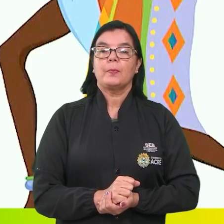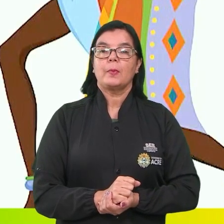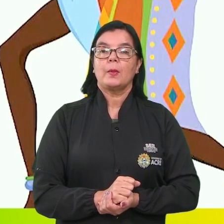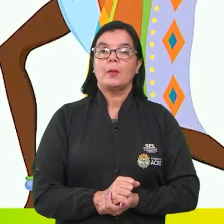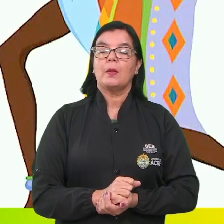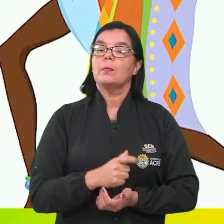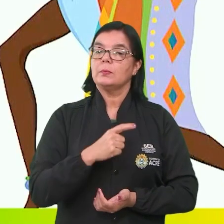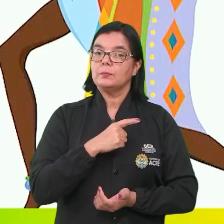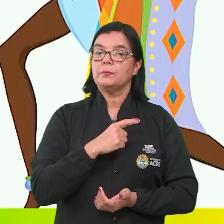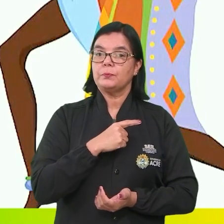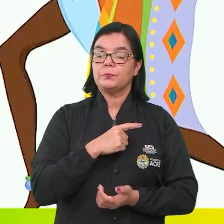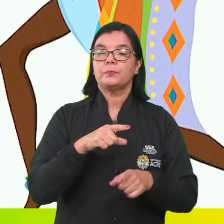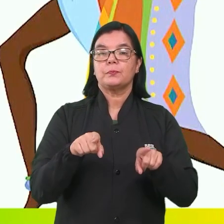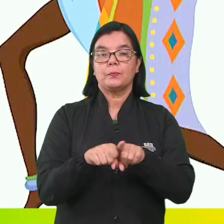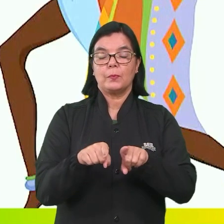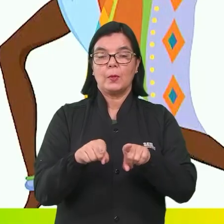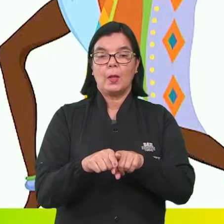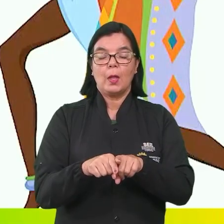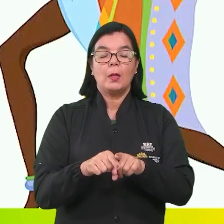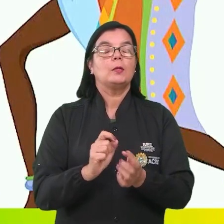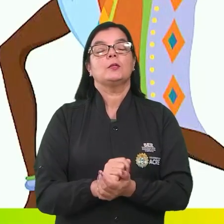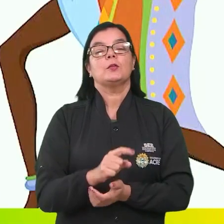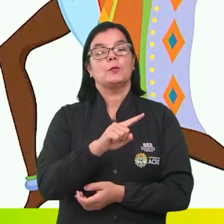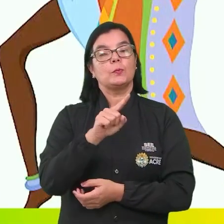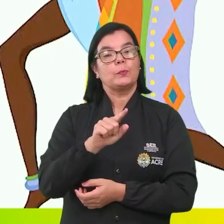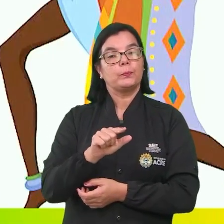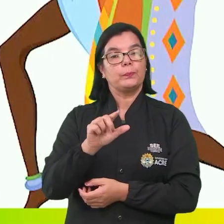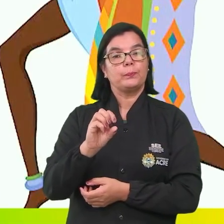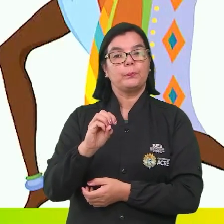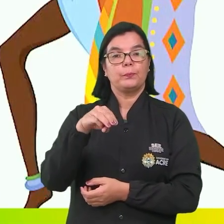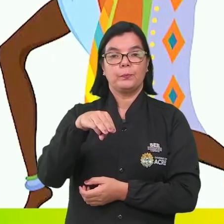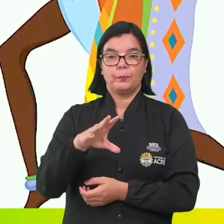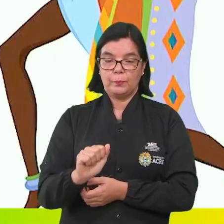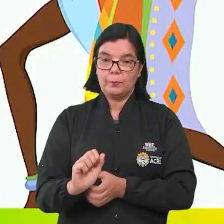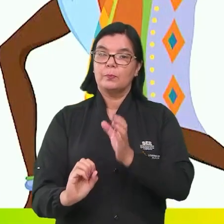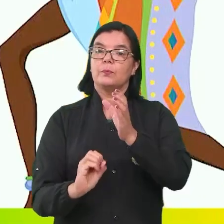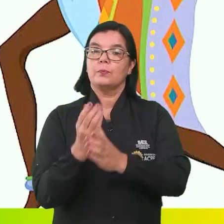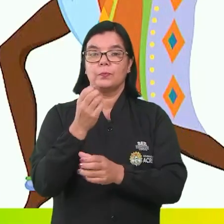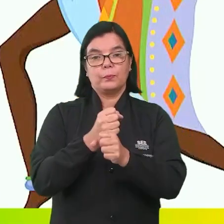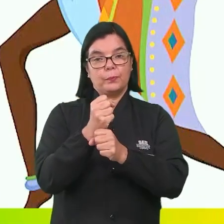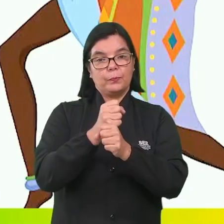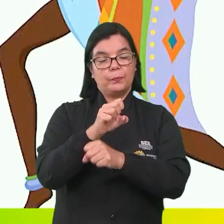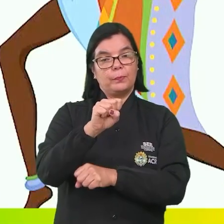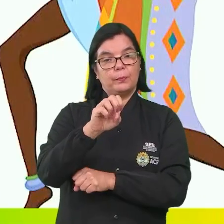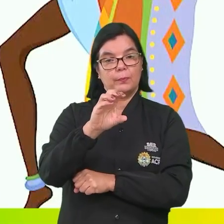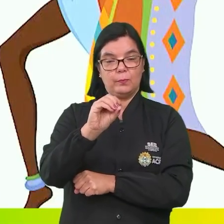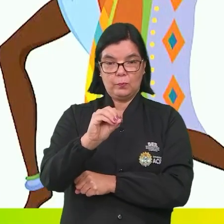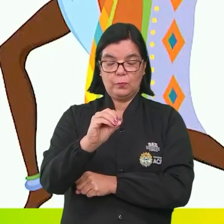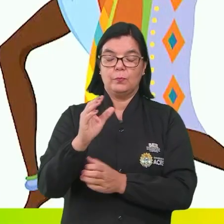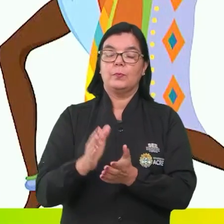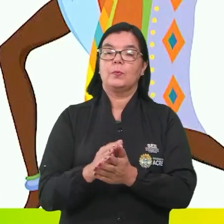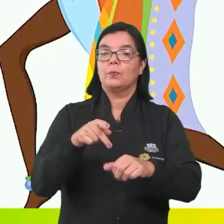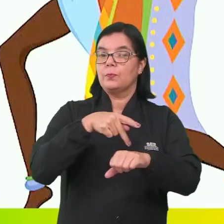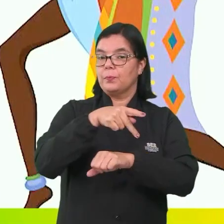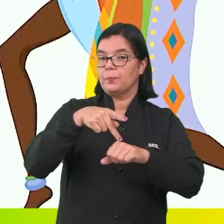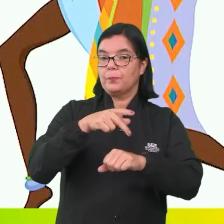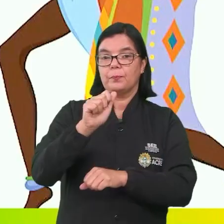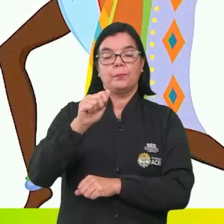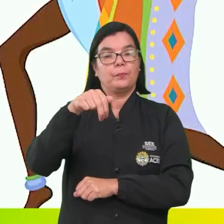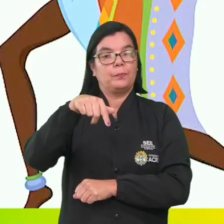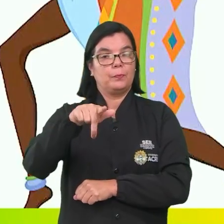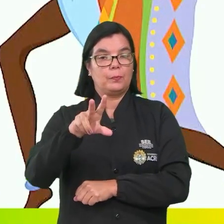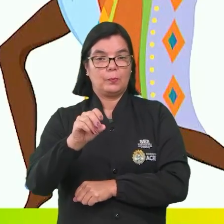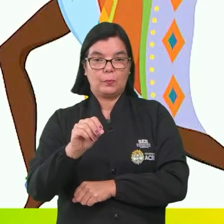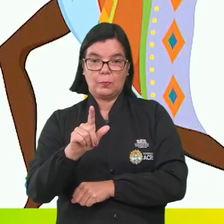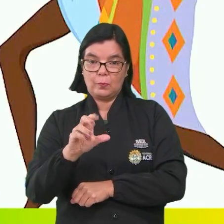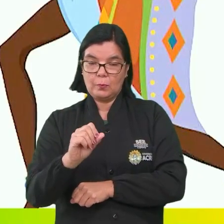a kizomba, que é um estilo de dança originário nos anos 80, em Angola, e é frequentemente